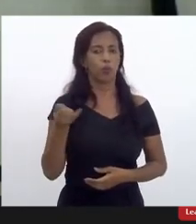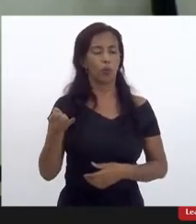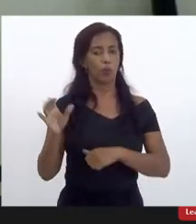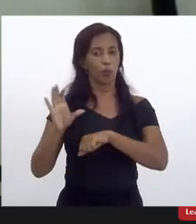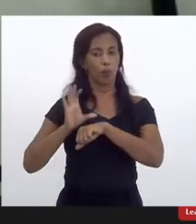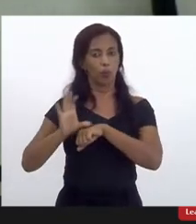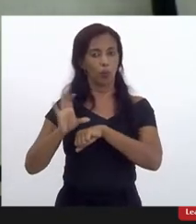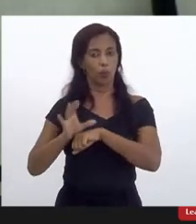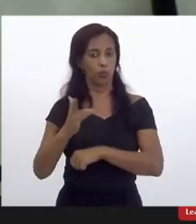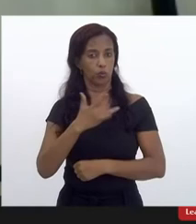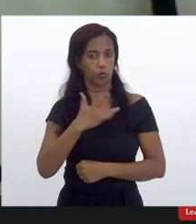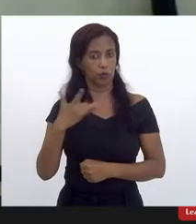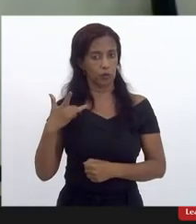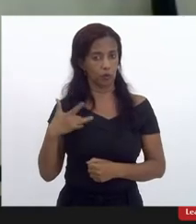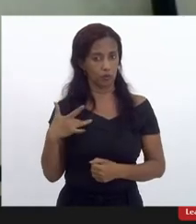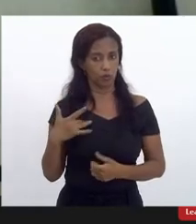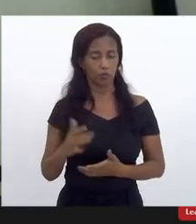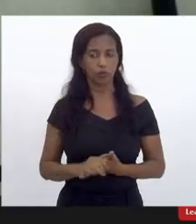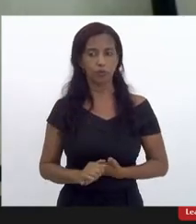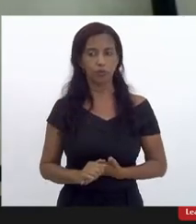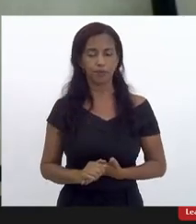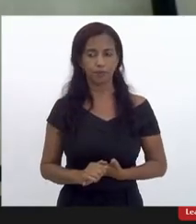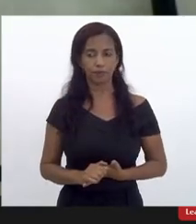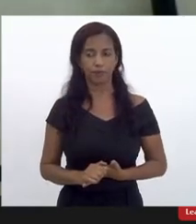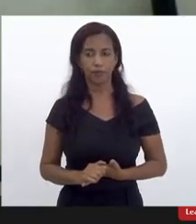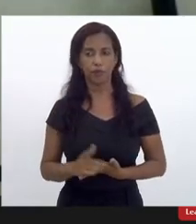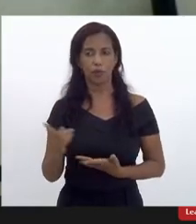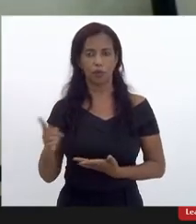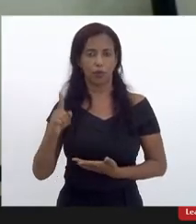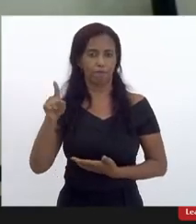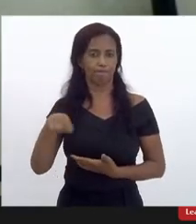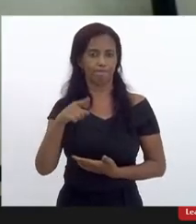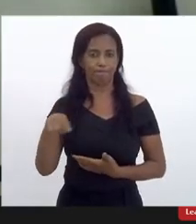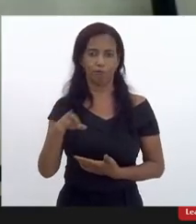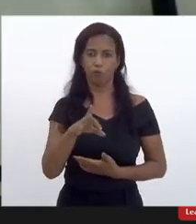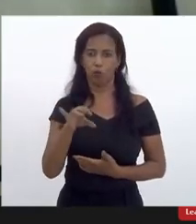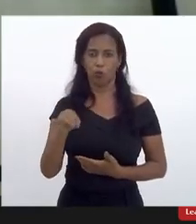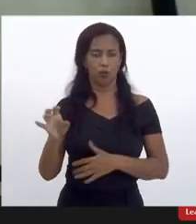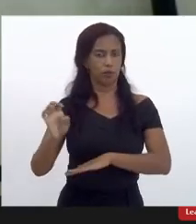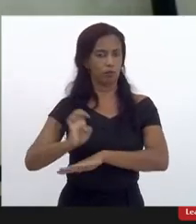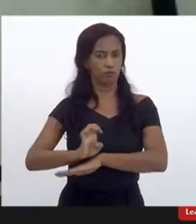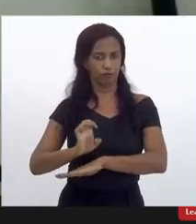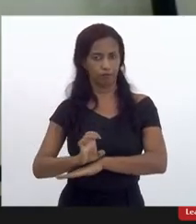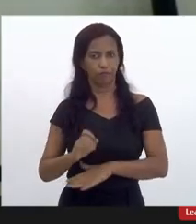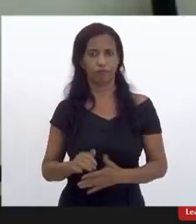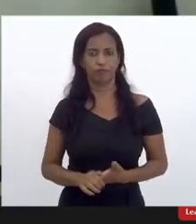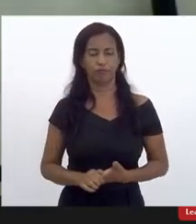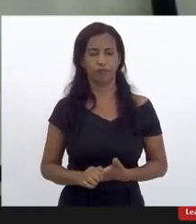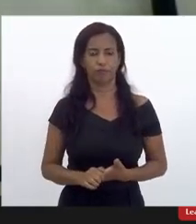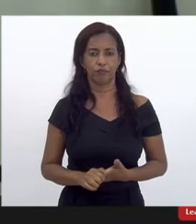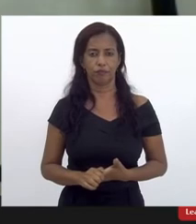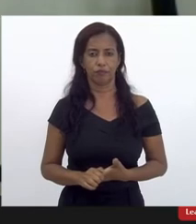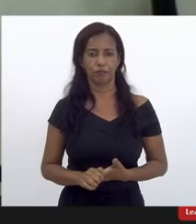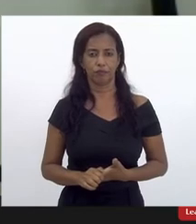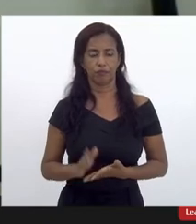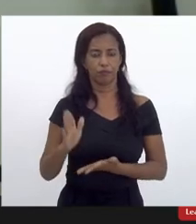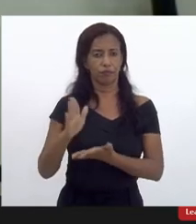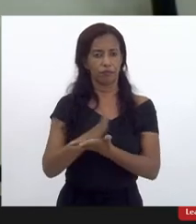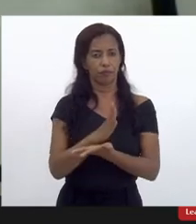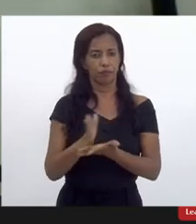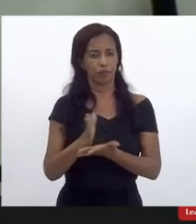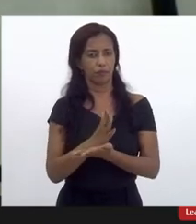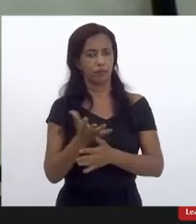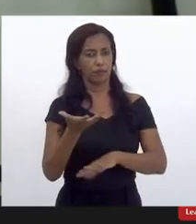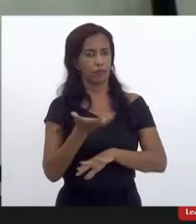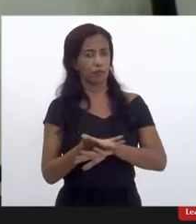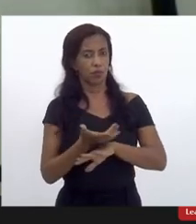da área de saúde, foi vedado pelo Conselho Estadual, e algumas